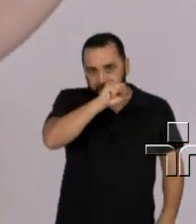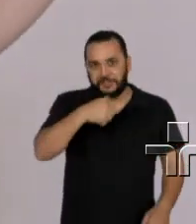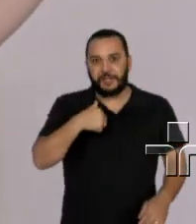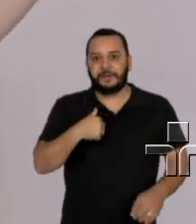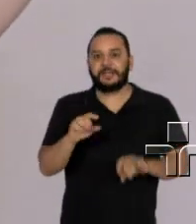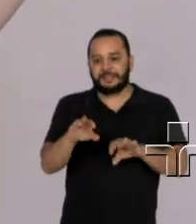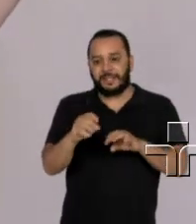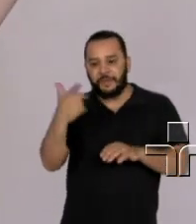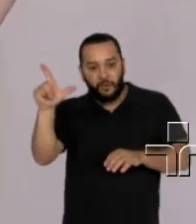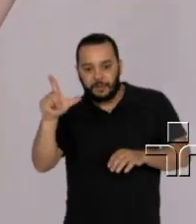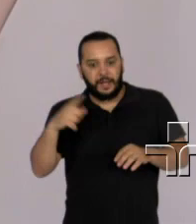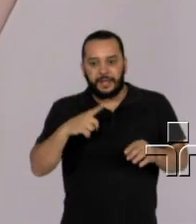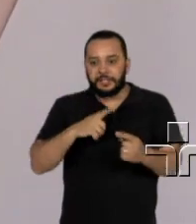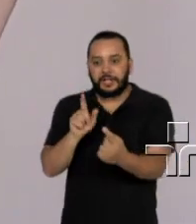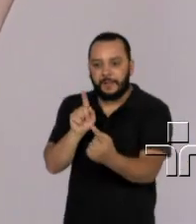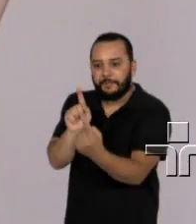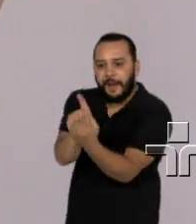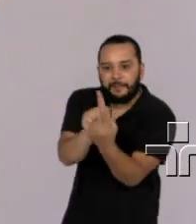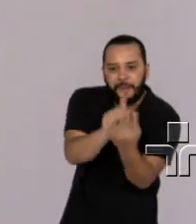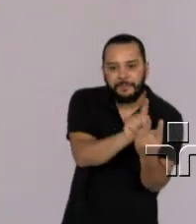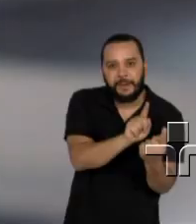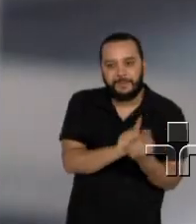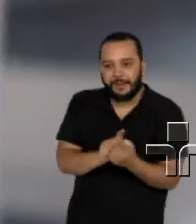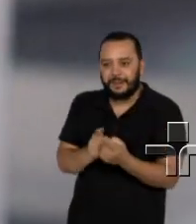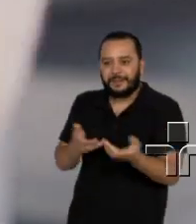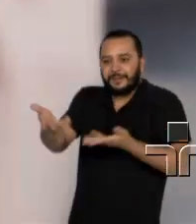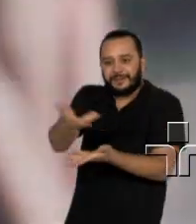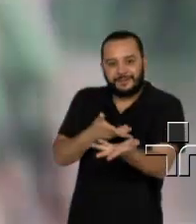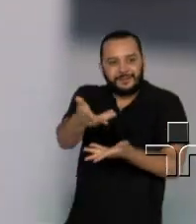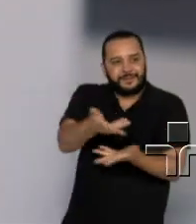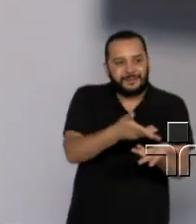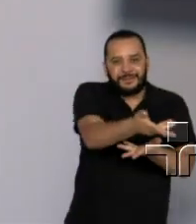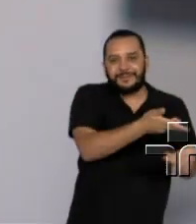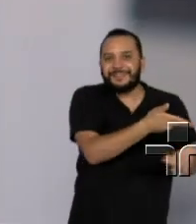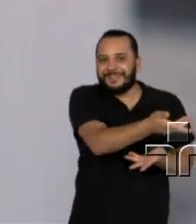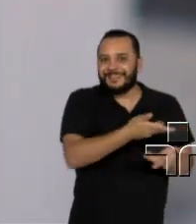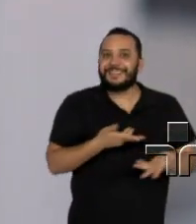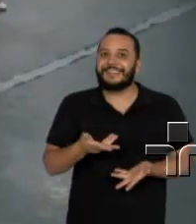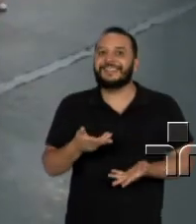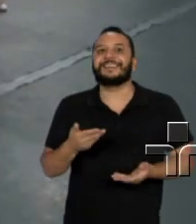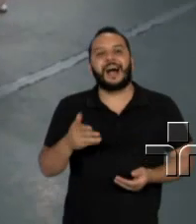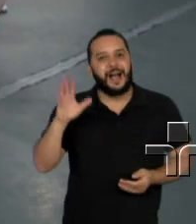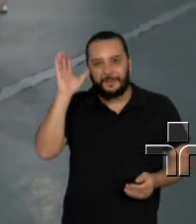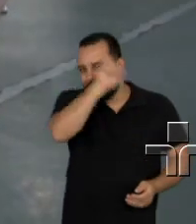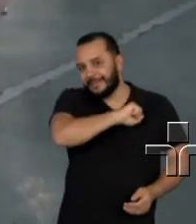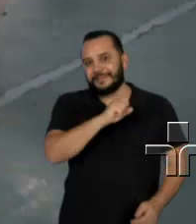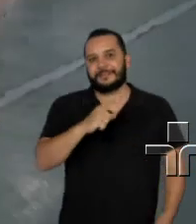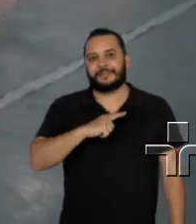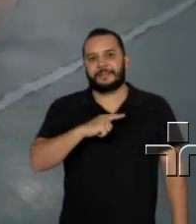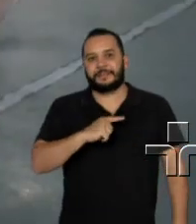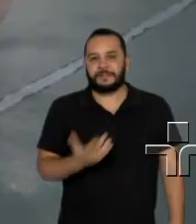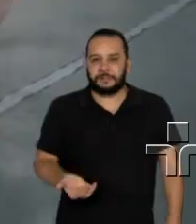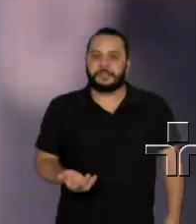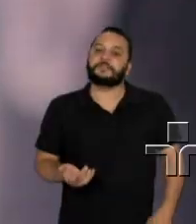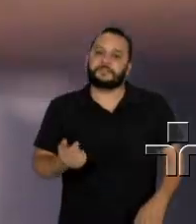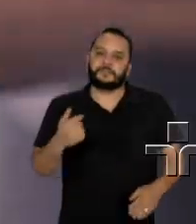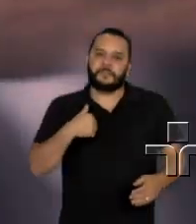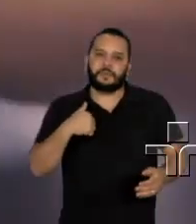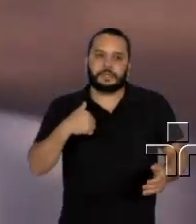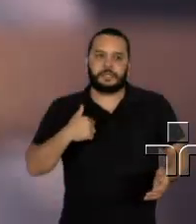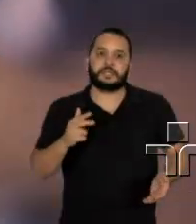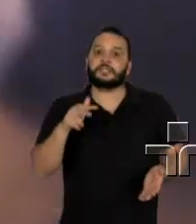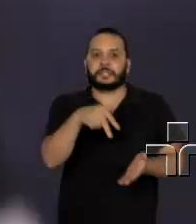outra ea outra a outra então isso foi virando uma rede do bem quando você chega aqui você